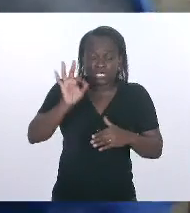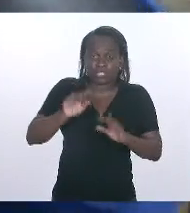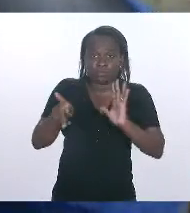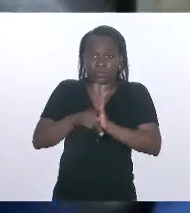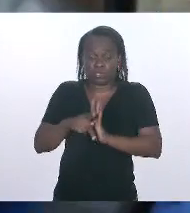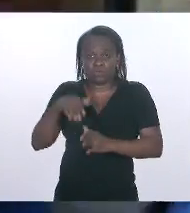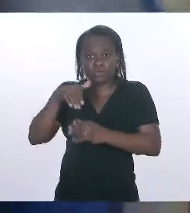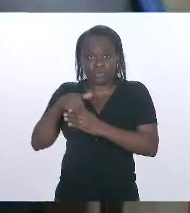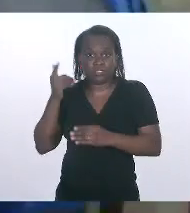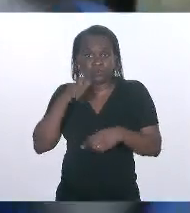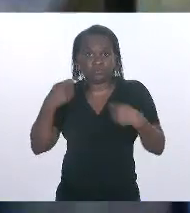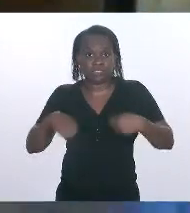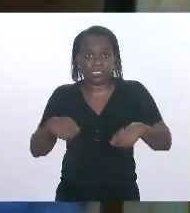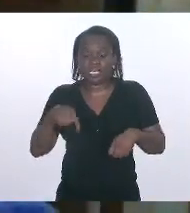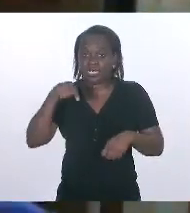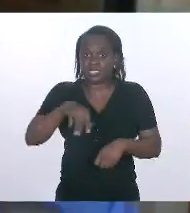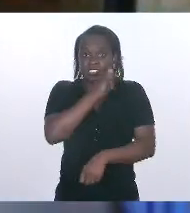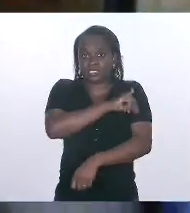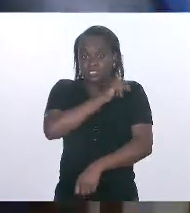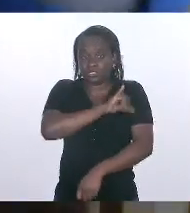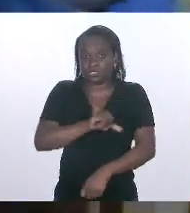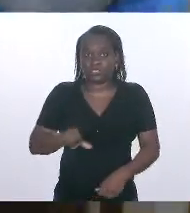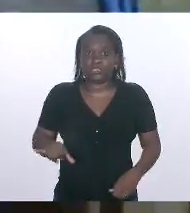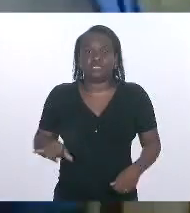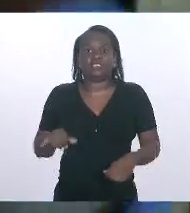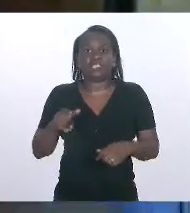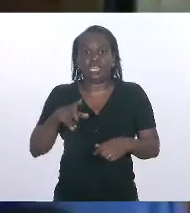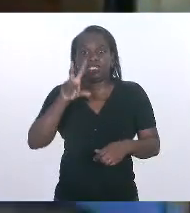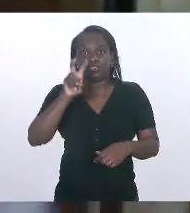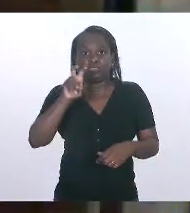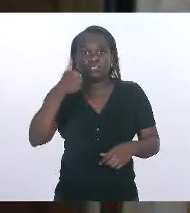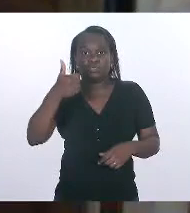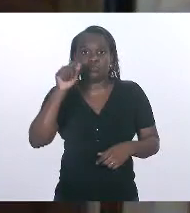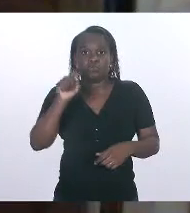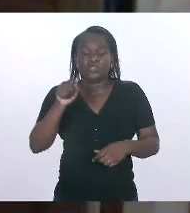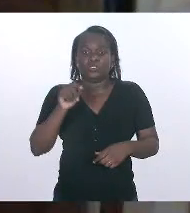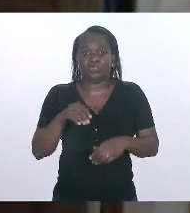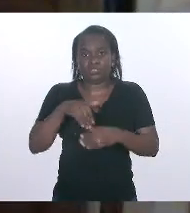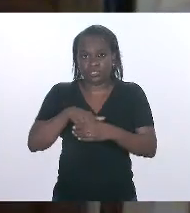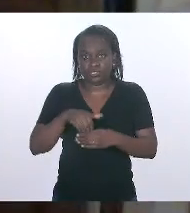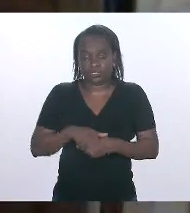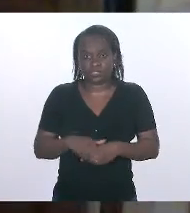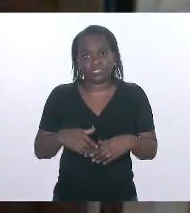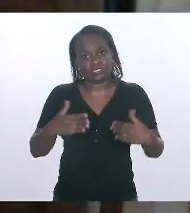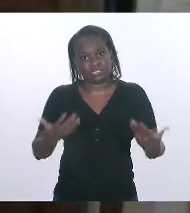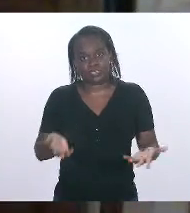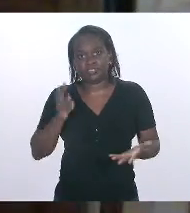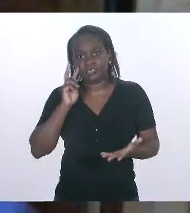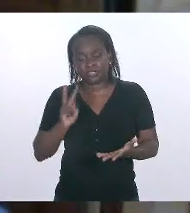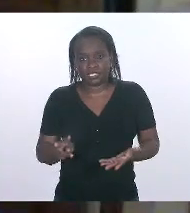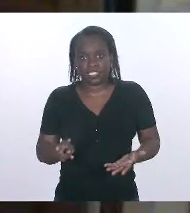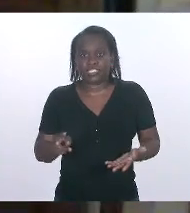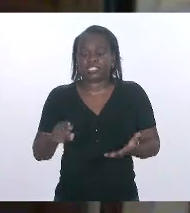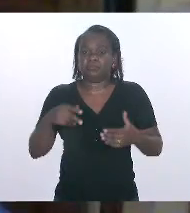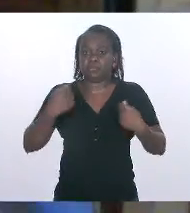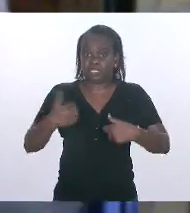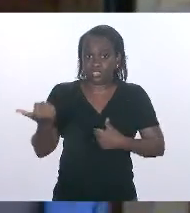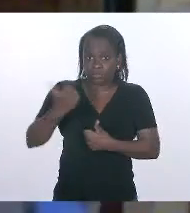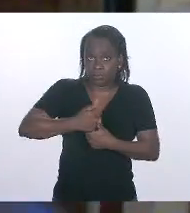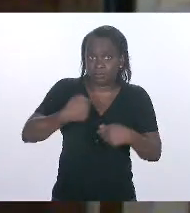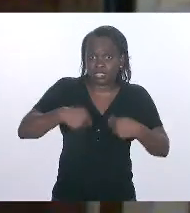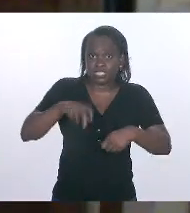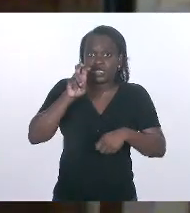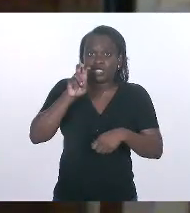coeficiente eleitoral, que aqui na cidade do Rio de Janeiro foi 51 mil votos. Então, para você ser suplente, tinha que ter mais